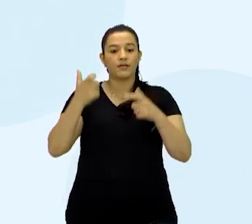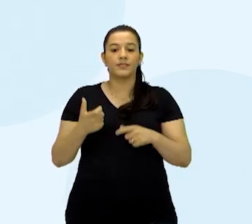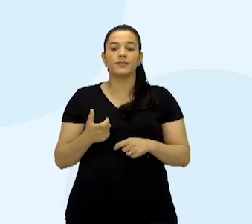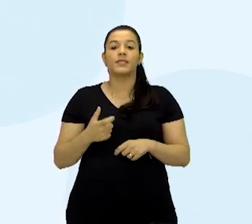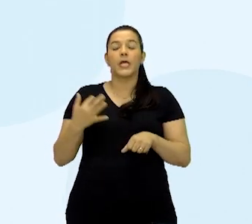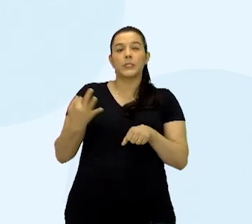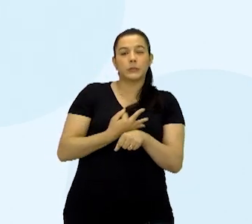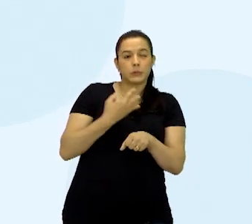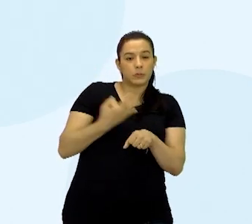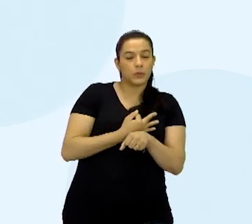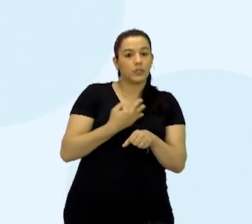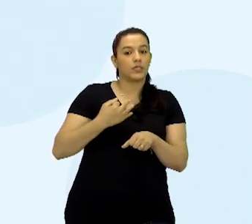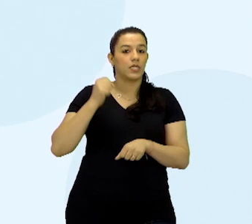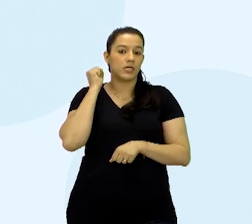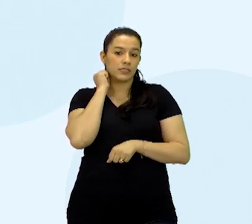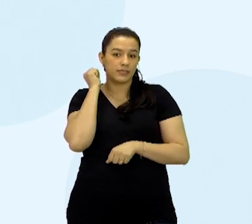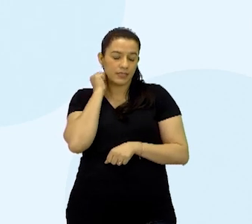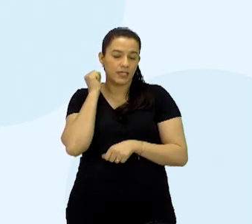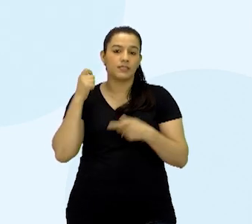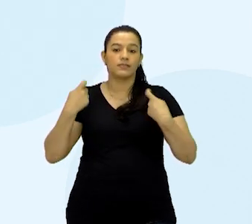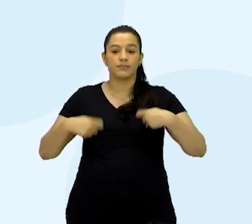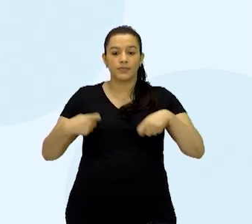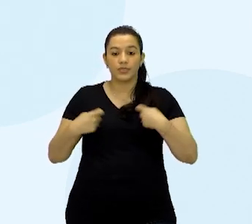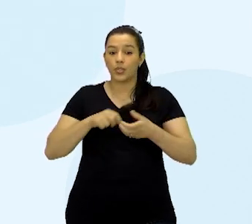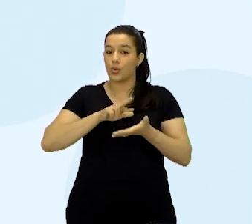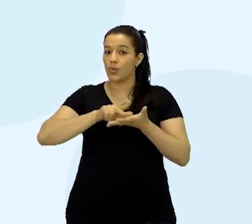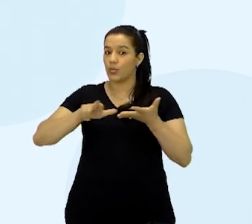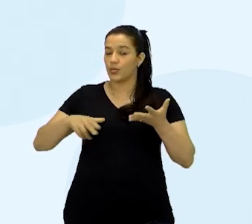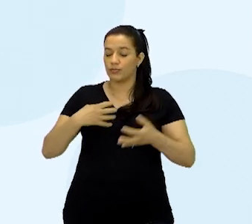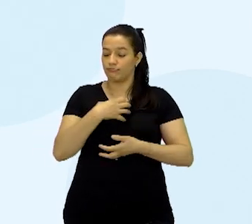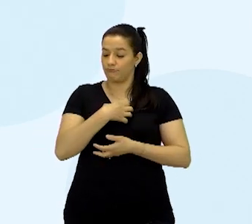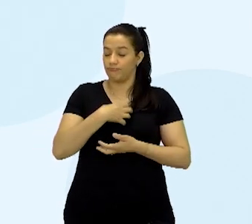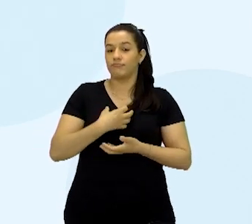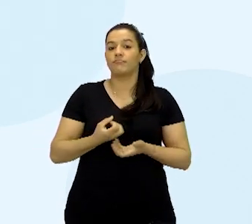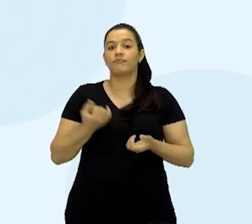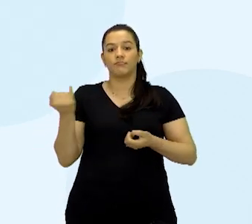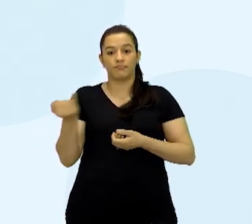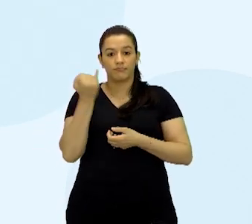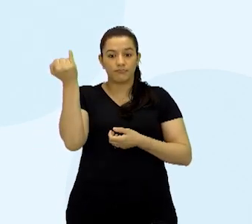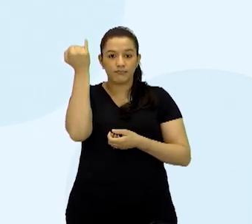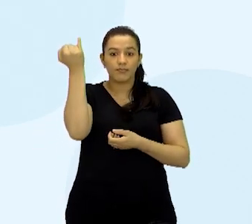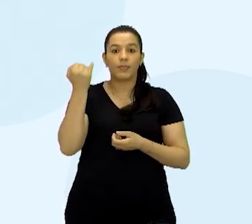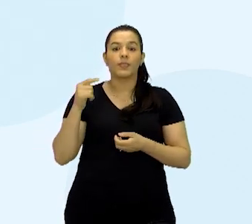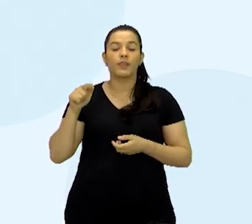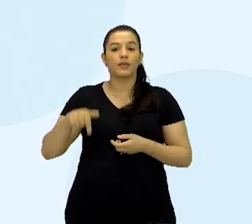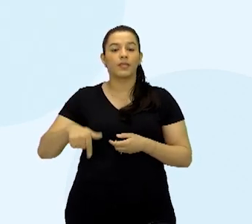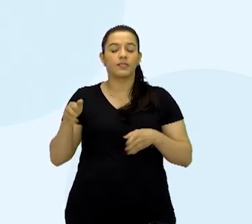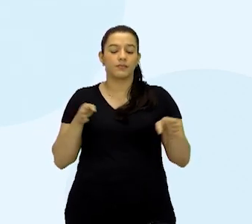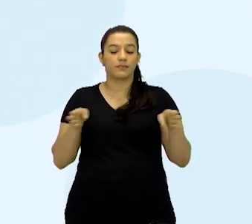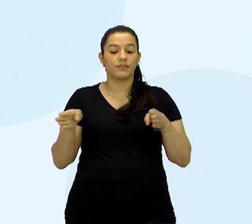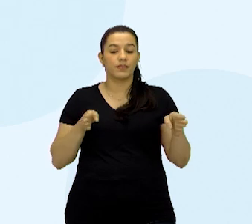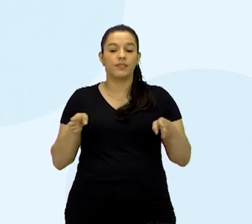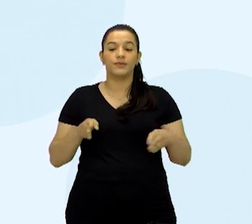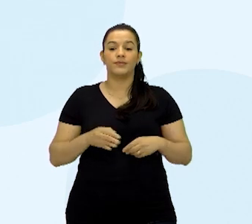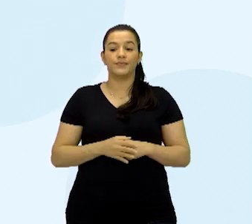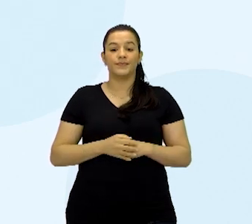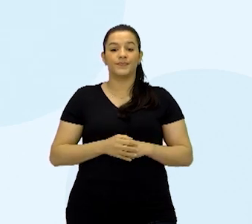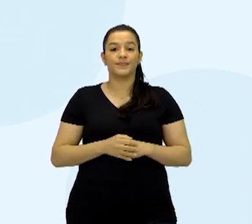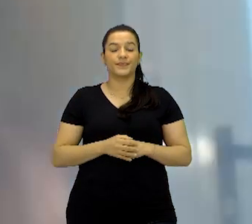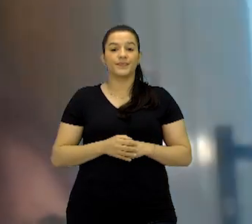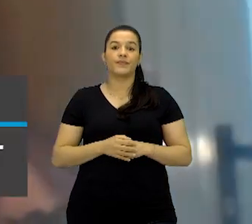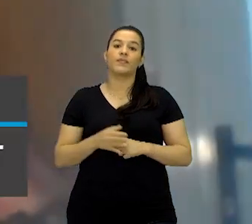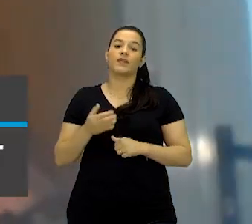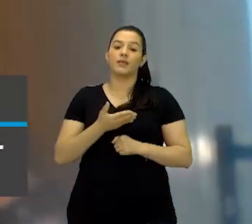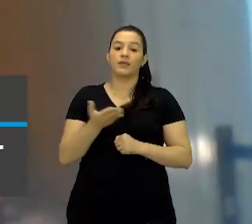ao estresse, são todas competências socioemocionais importantíssimas, principalmente nesse momento. E, falando